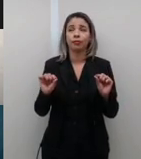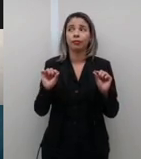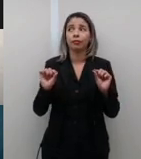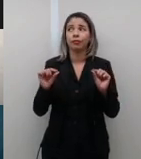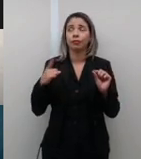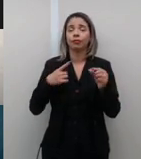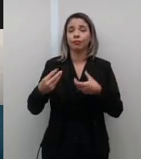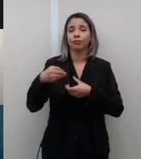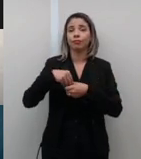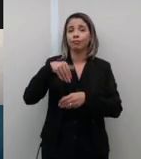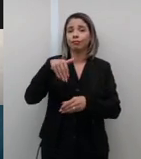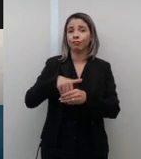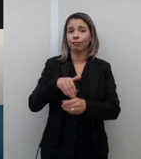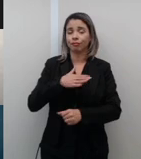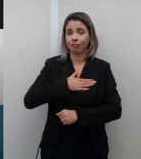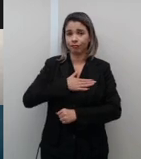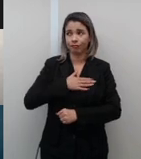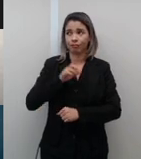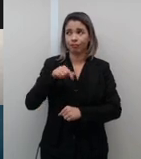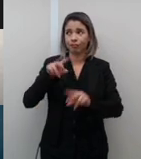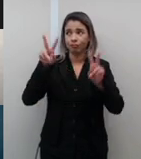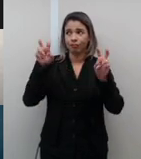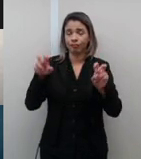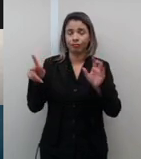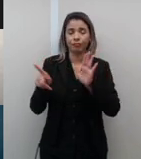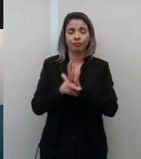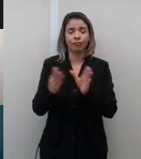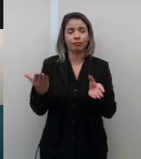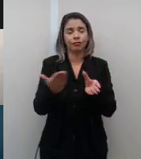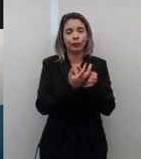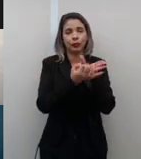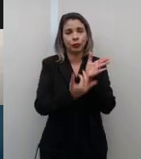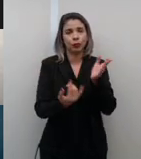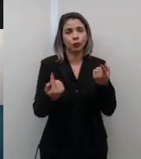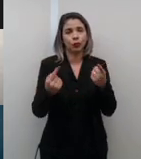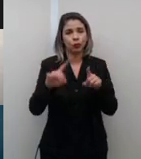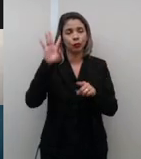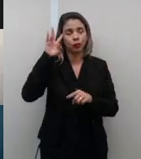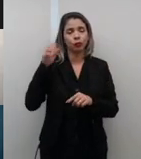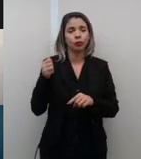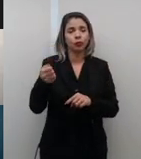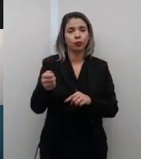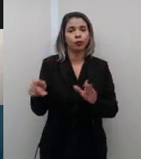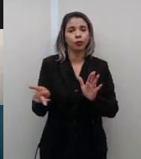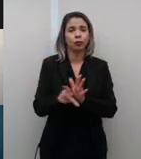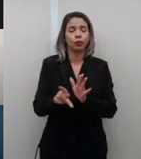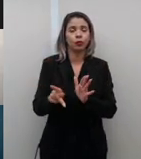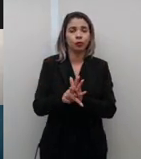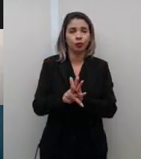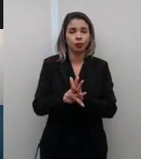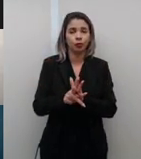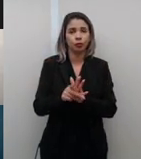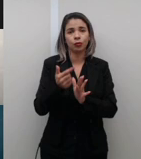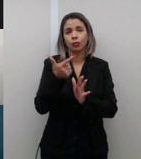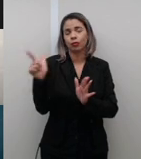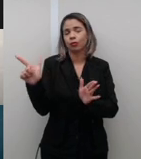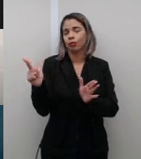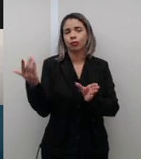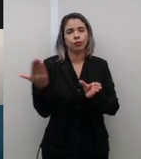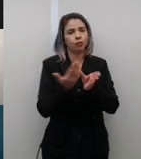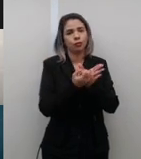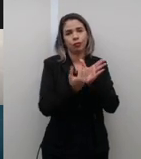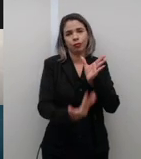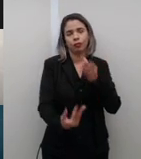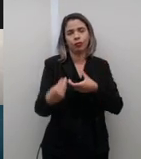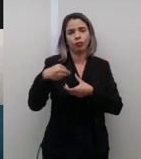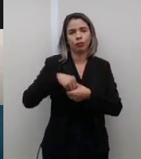Então, trata-se de segundos embargos de declaração contra o acórdão proferido em sede de outros embargos de declaração, no agravo interno, no agravo em